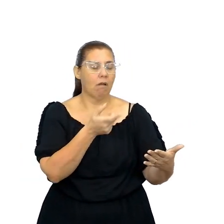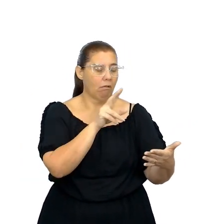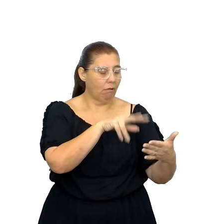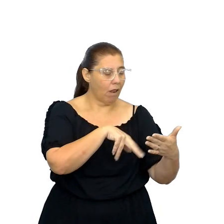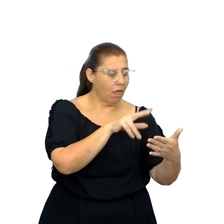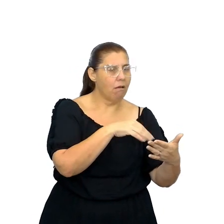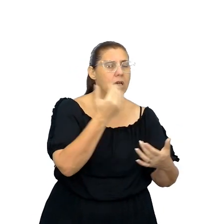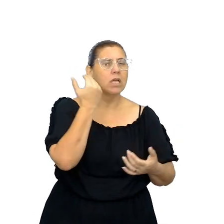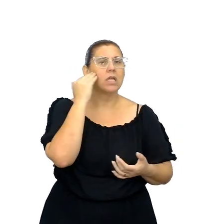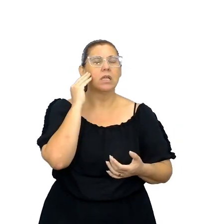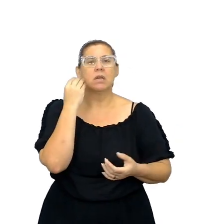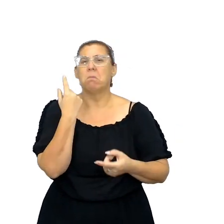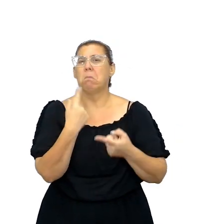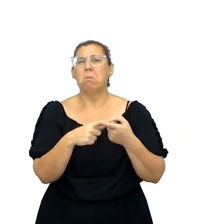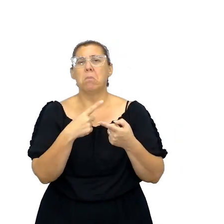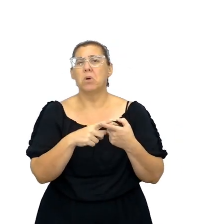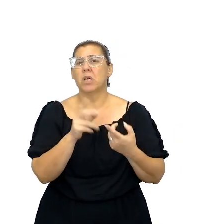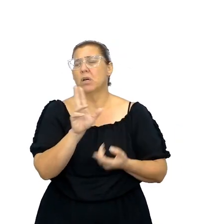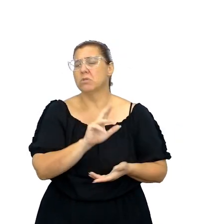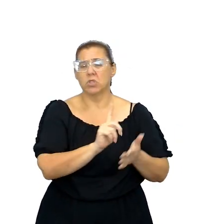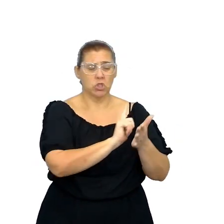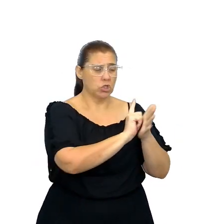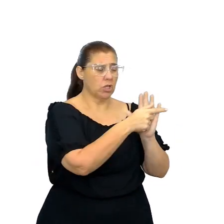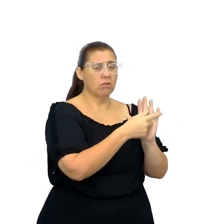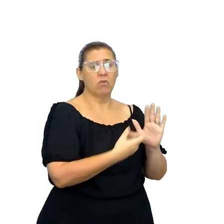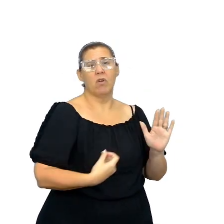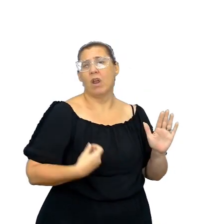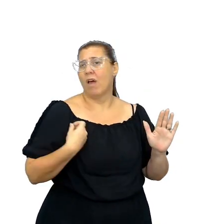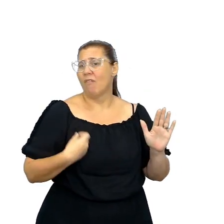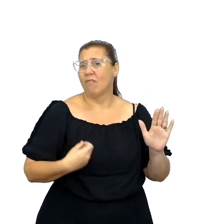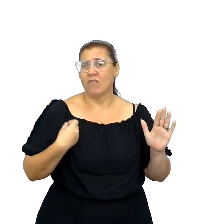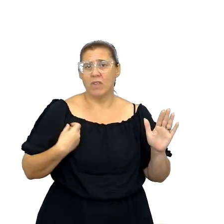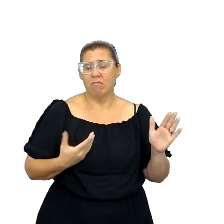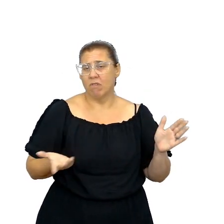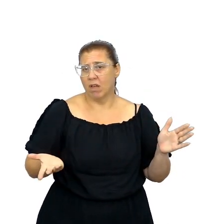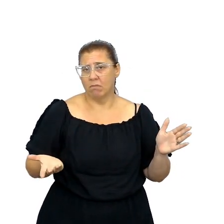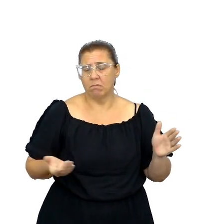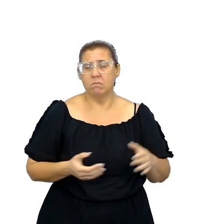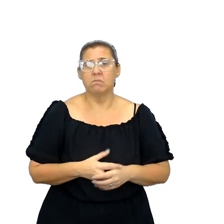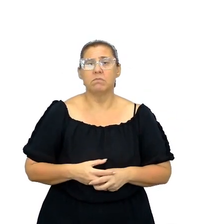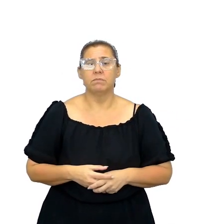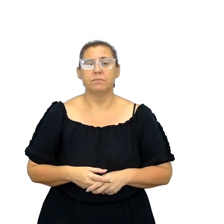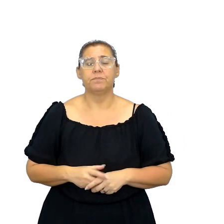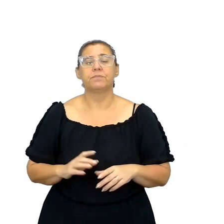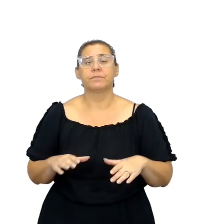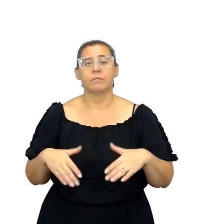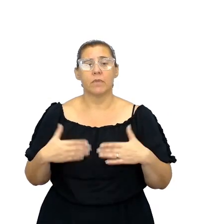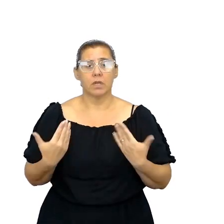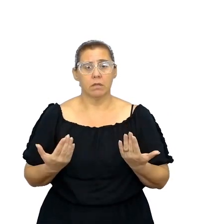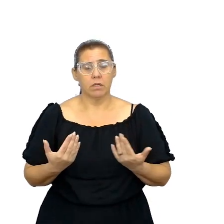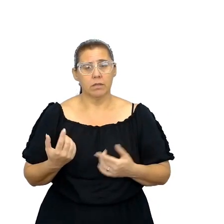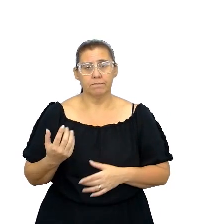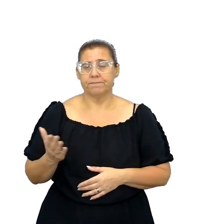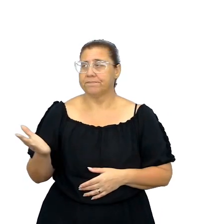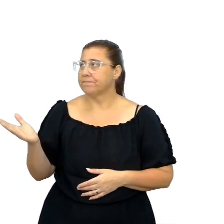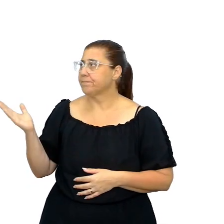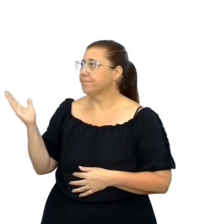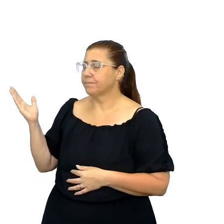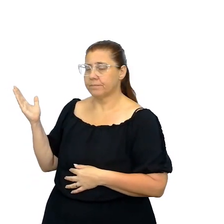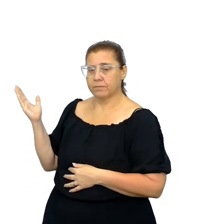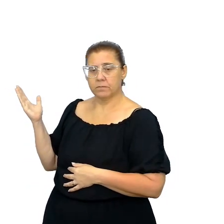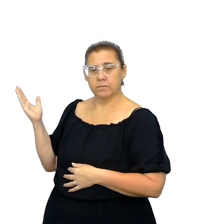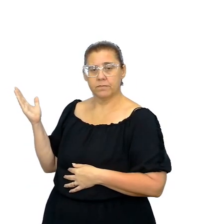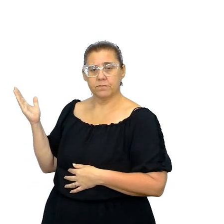compreender para que servem esses gêneros na vida cotidiana deles, né? Então, portanto, avançando aqui, nós